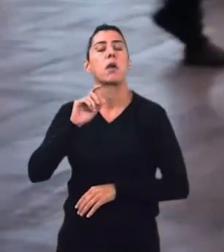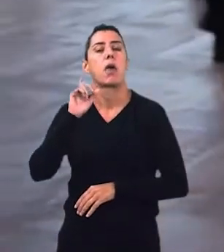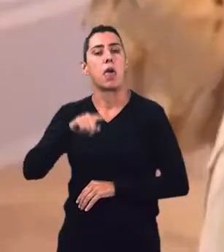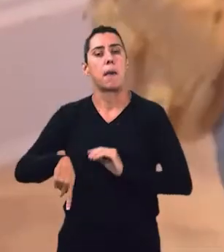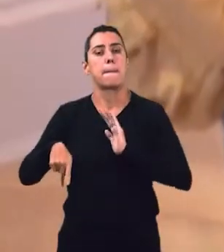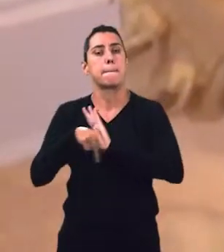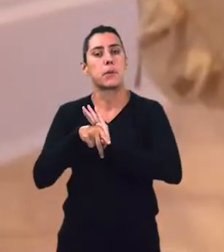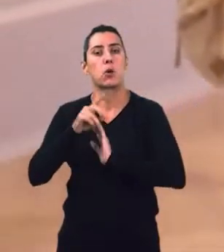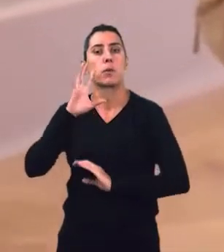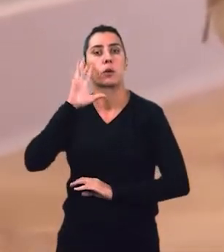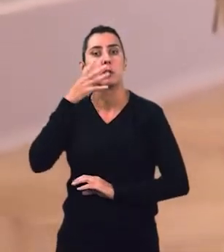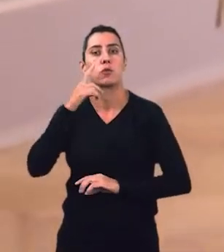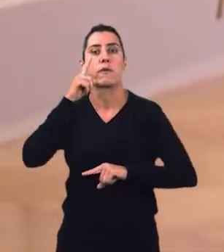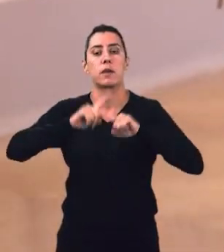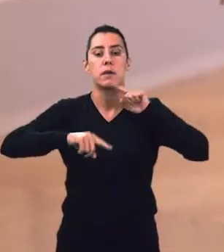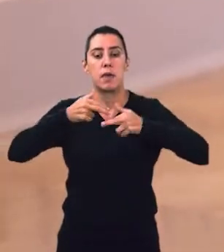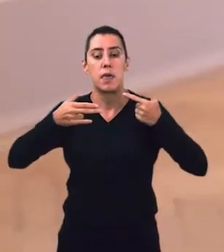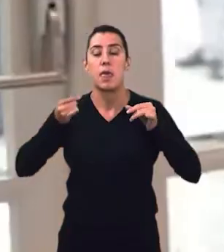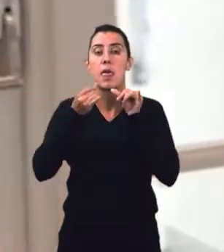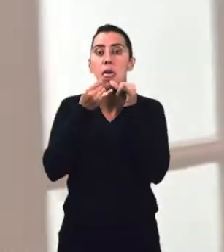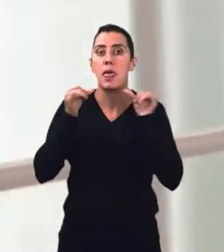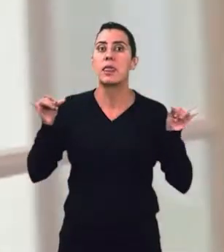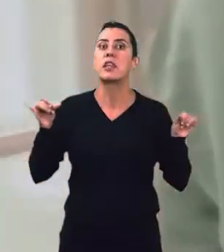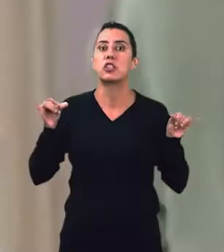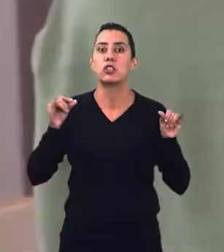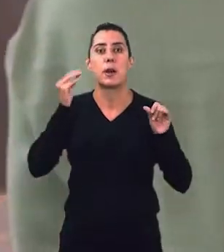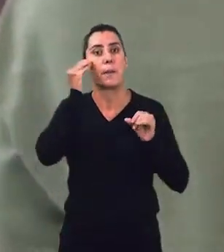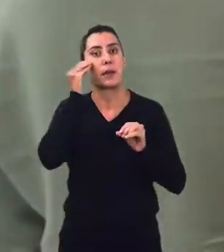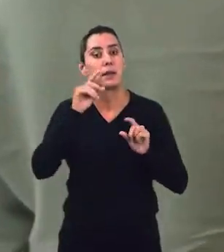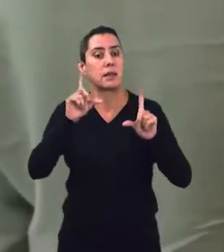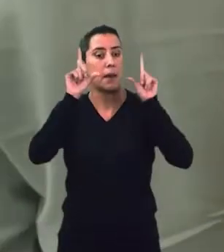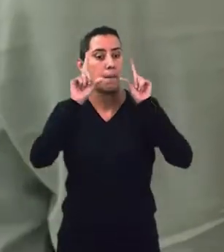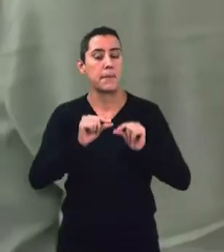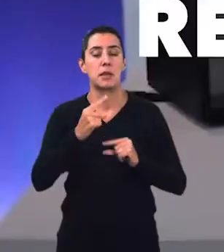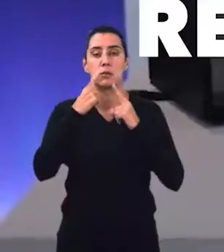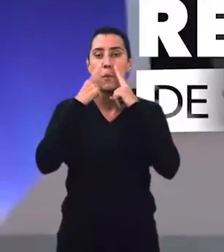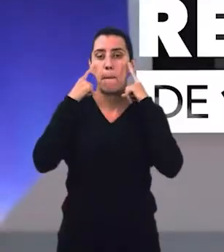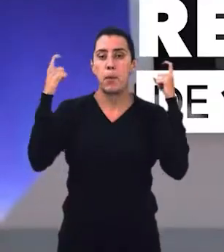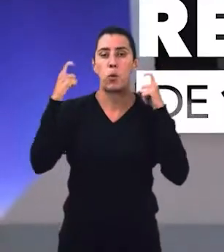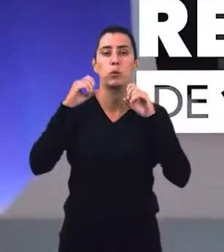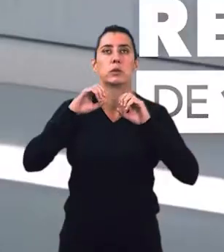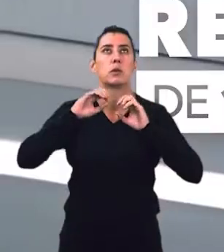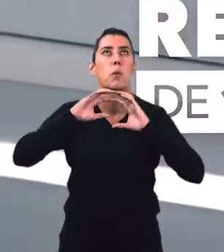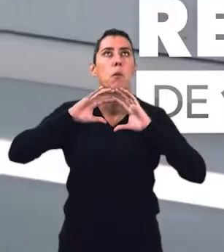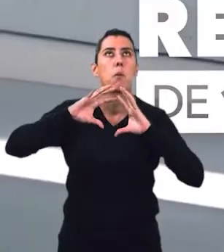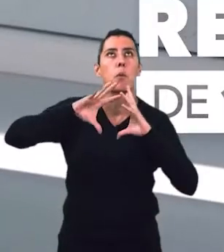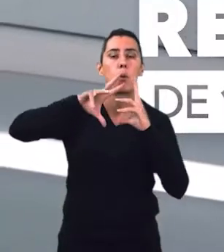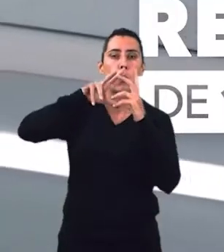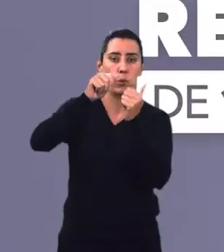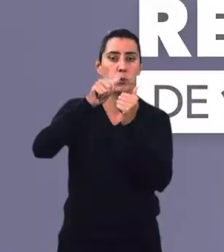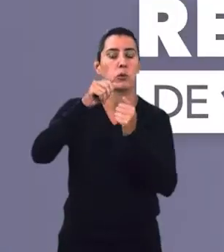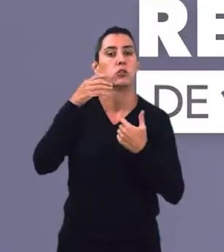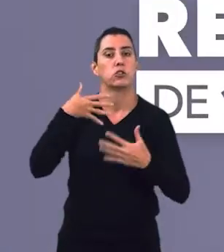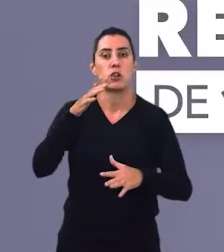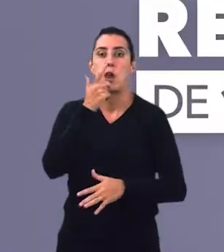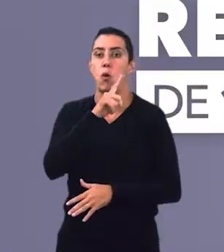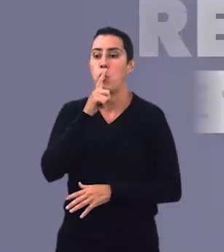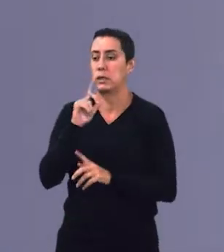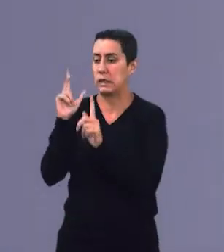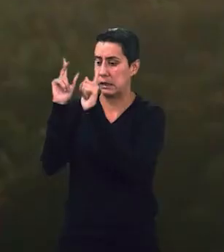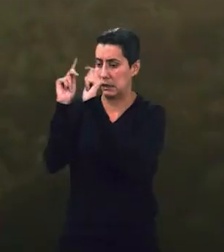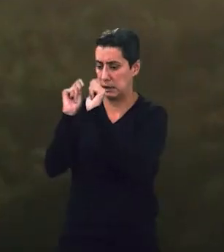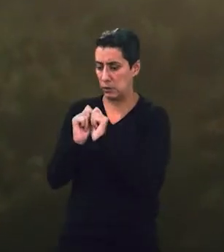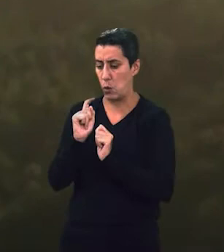as emissões de carbono. Nos últimos 11 anos, as soluções Huawei Digital Power ajudaram a reduzir 1,8 milhão